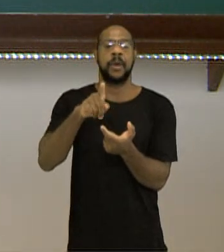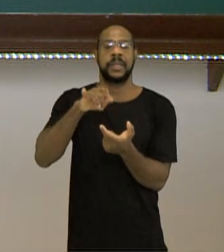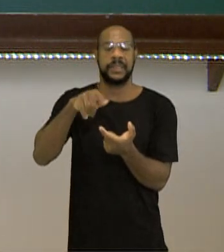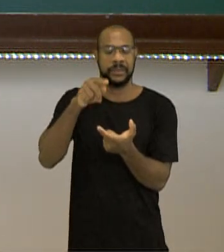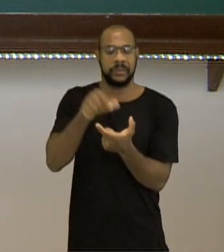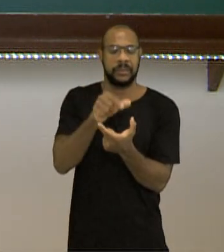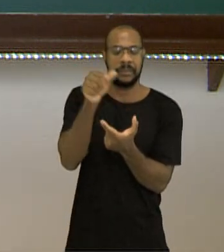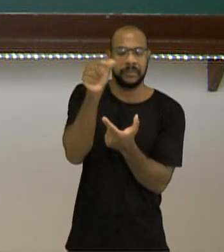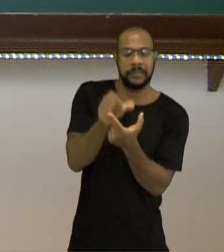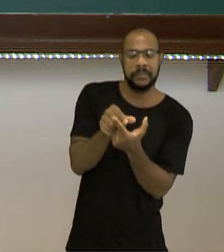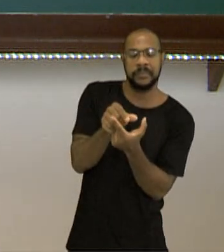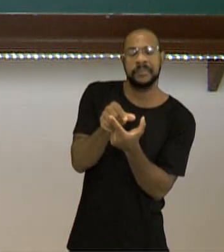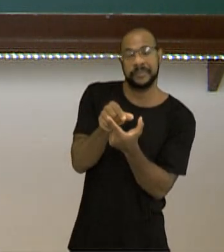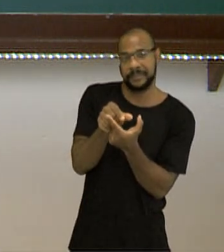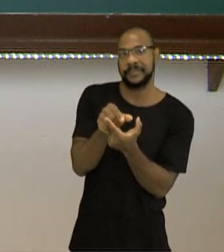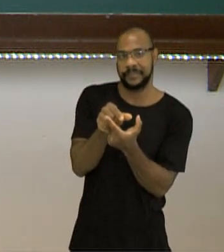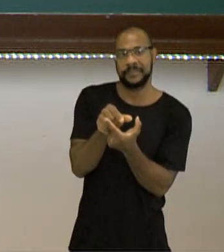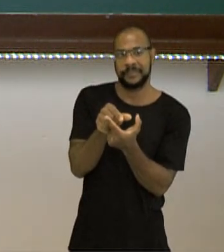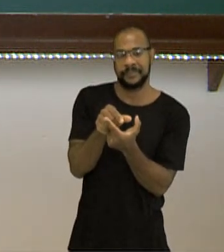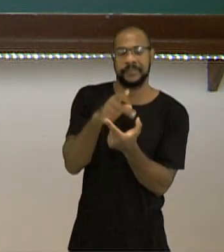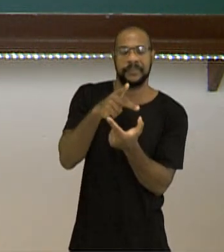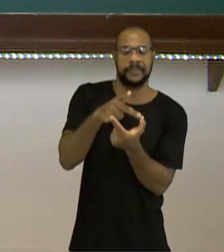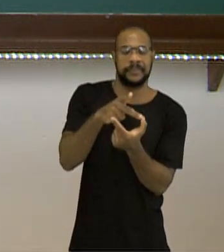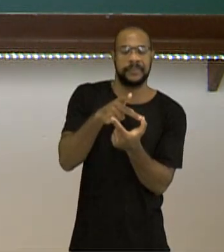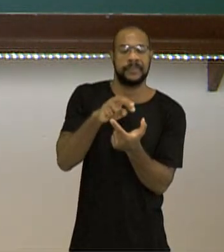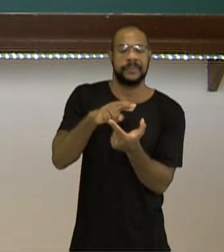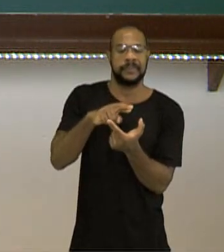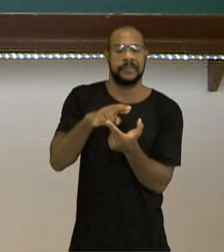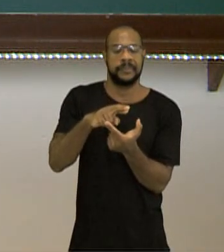a penúltima sílaba é a sílaba tônica.